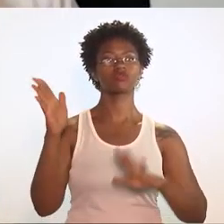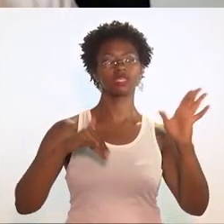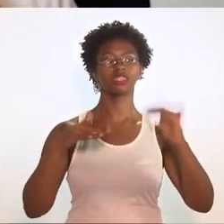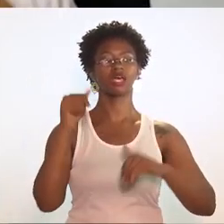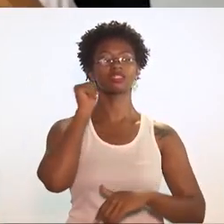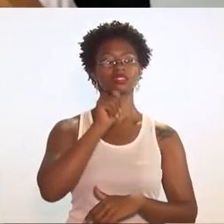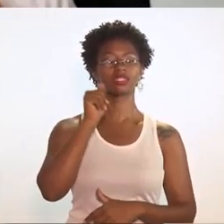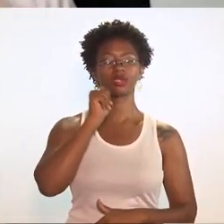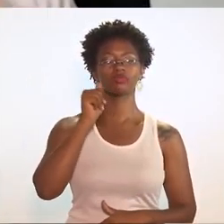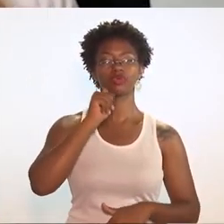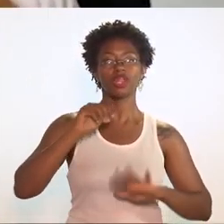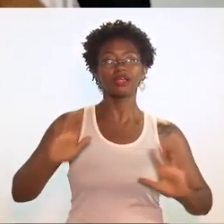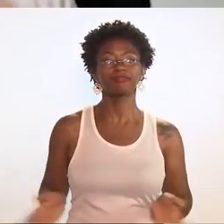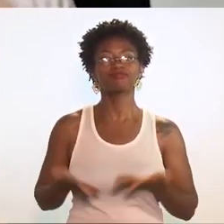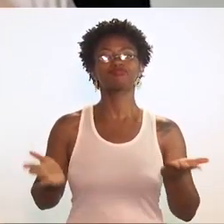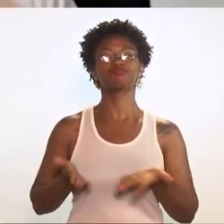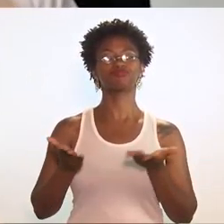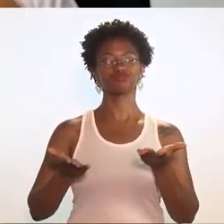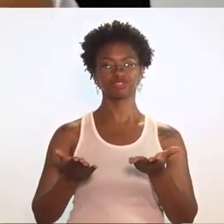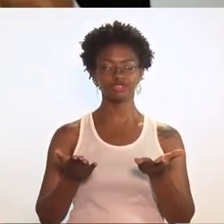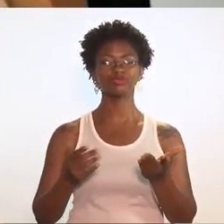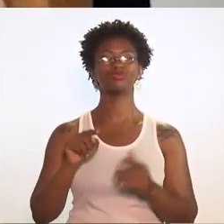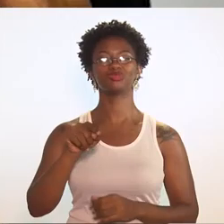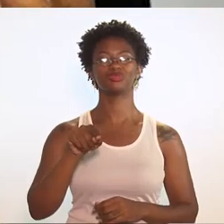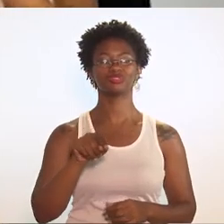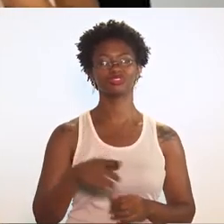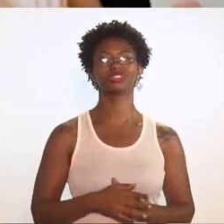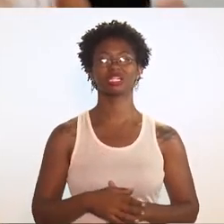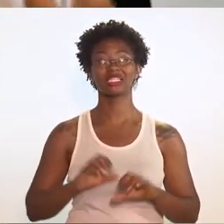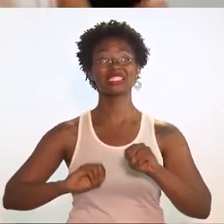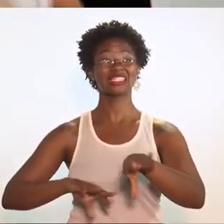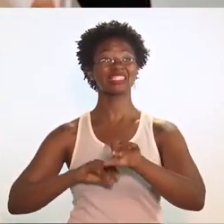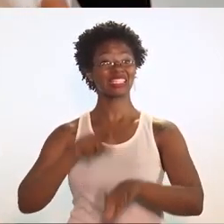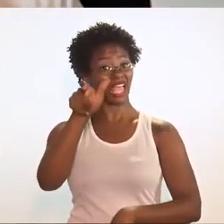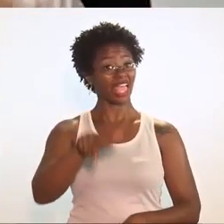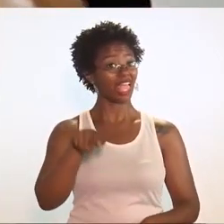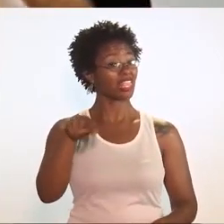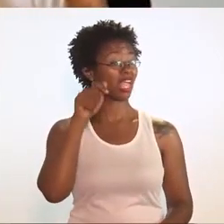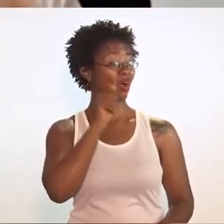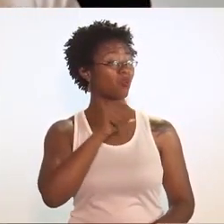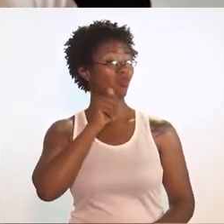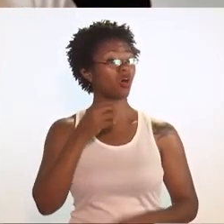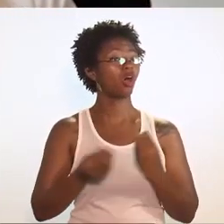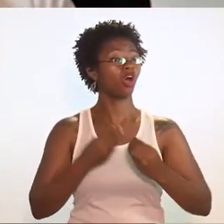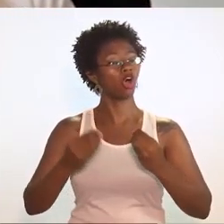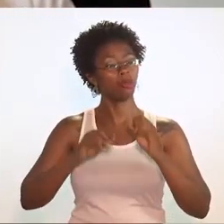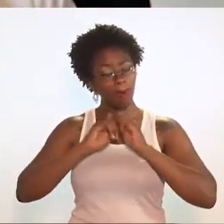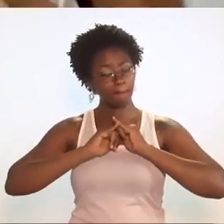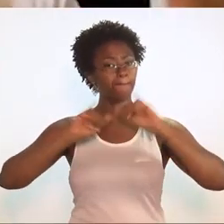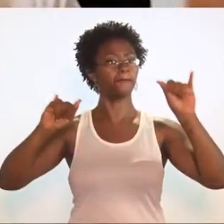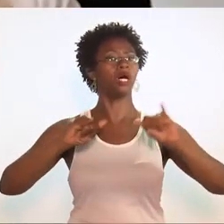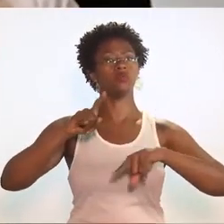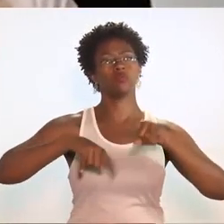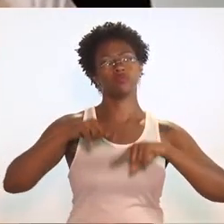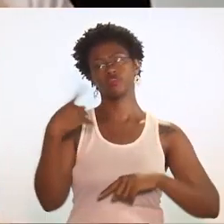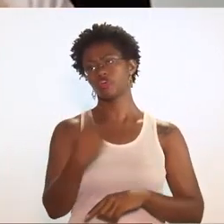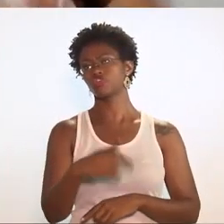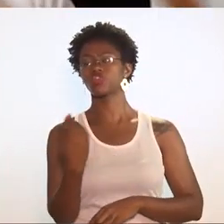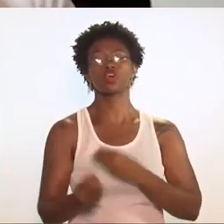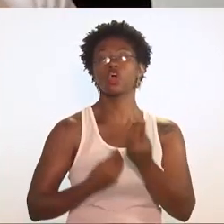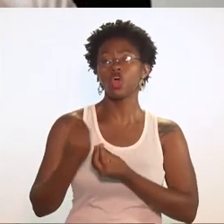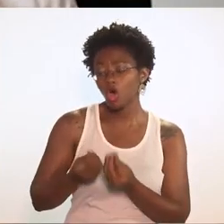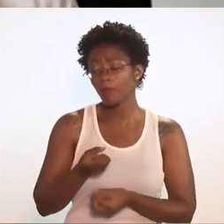gente desenvolve o primeiro curso, que foi de gestão, né, e novas